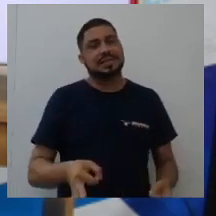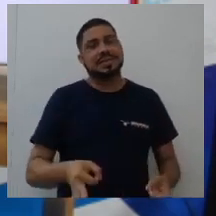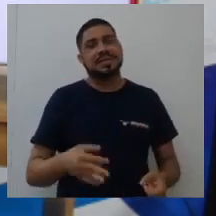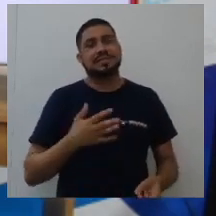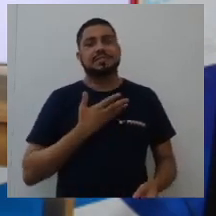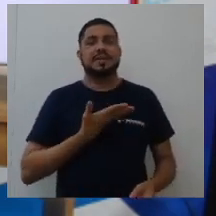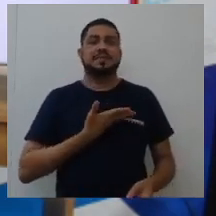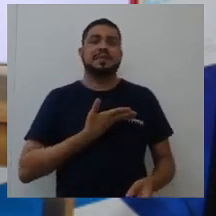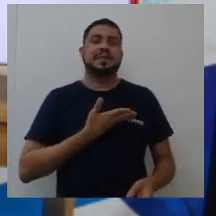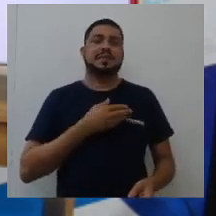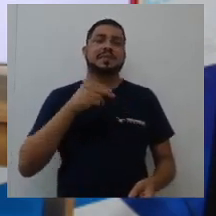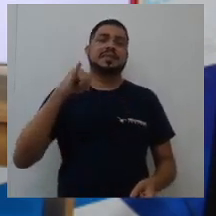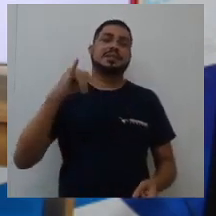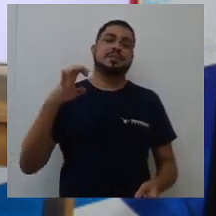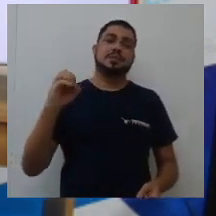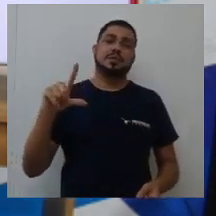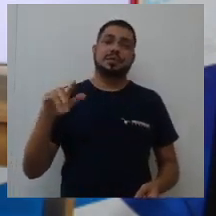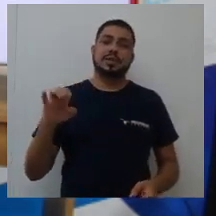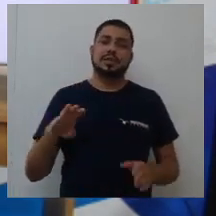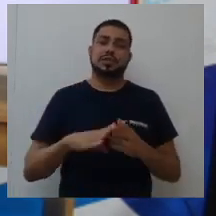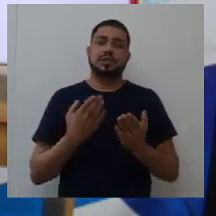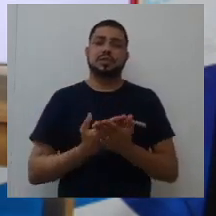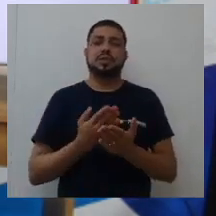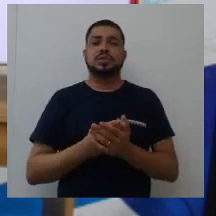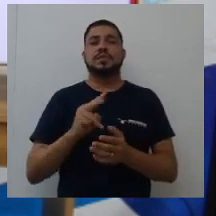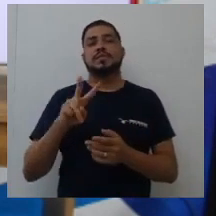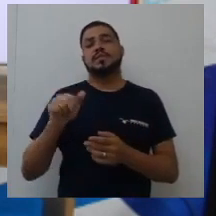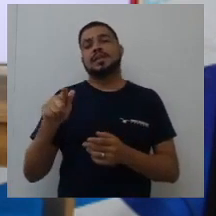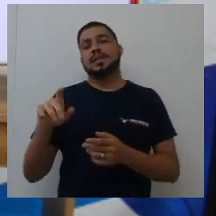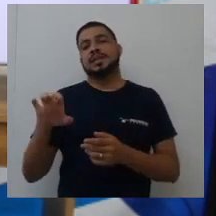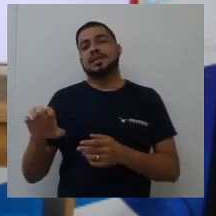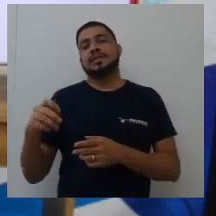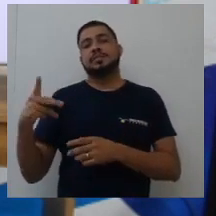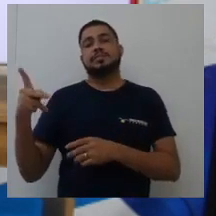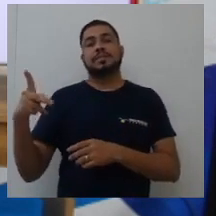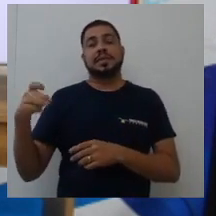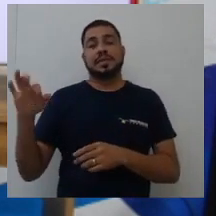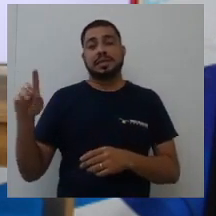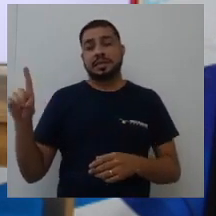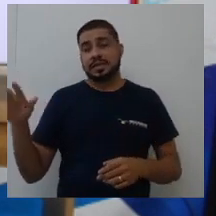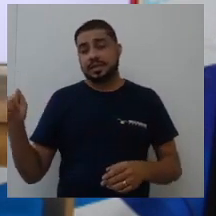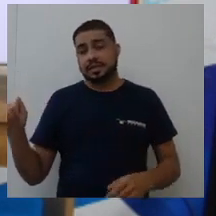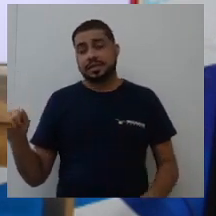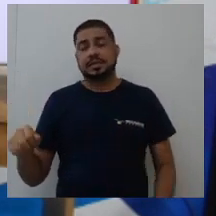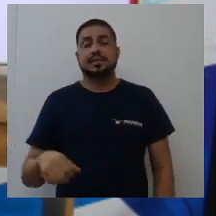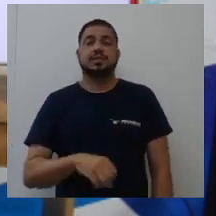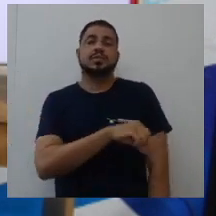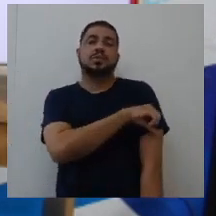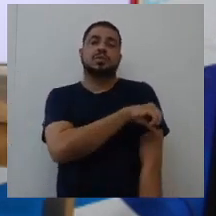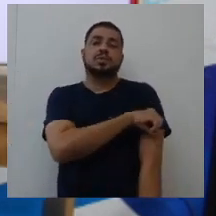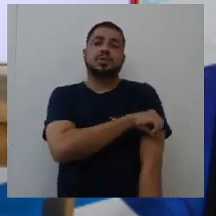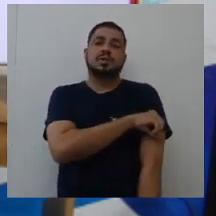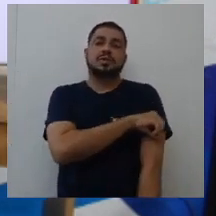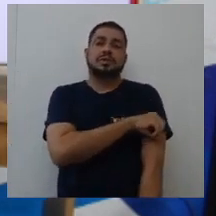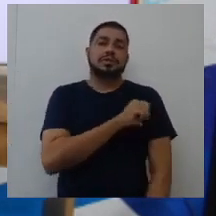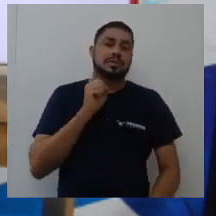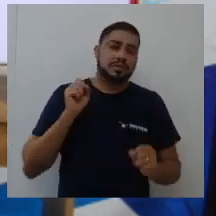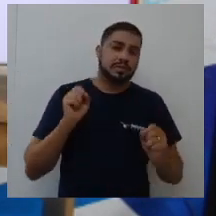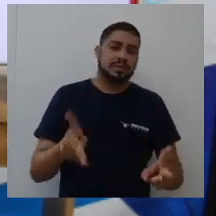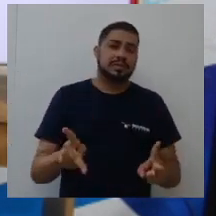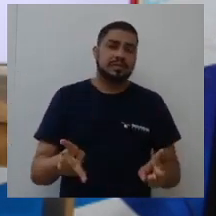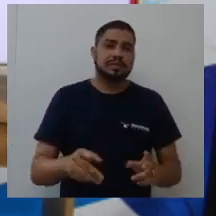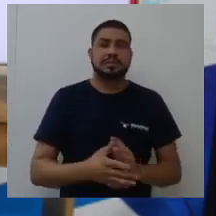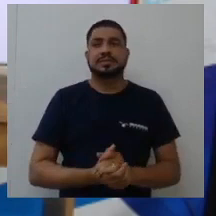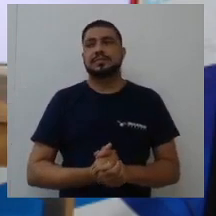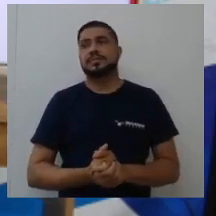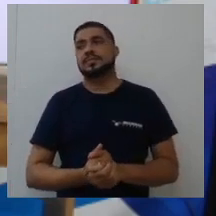amiga Nicole, da escola Vale das Pedreiras, do 9º ano. Massa demais, velho. Ok?